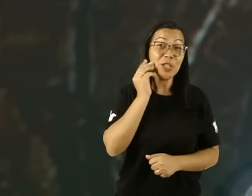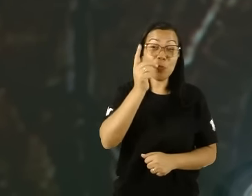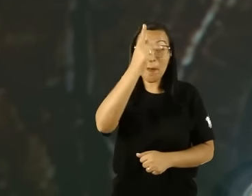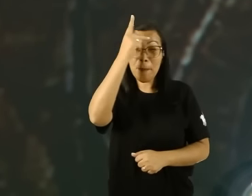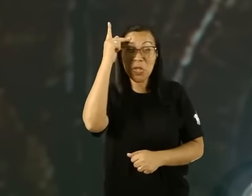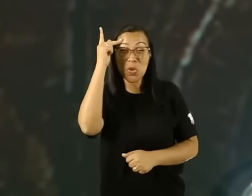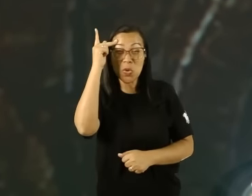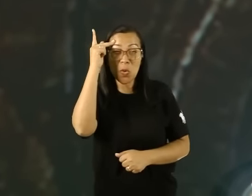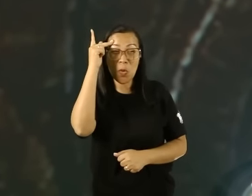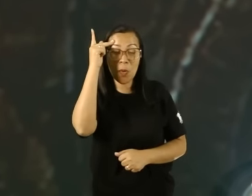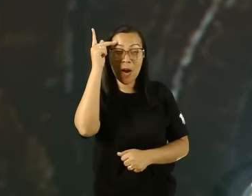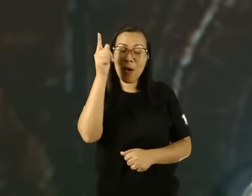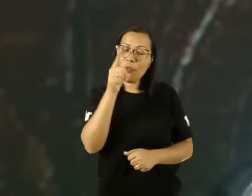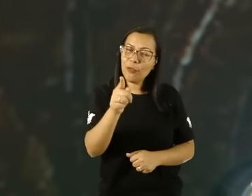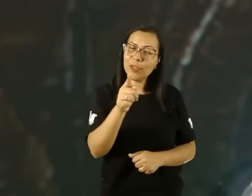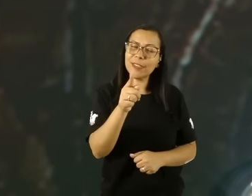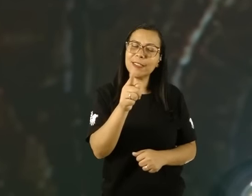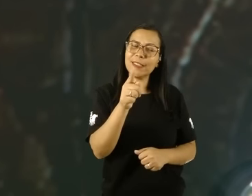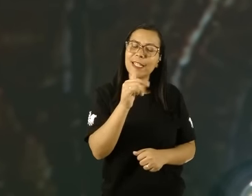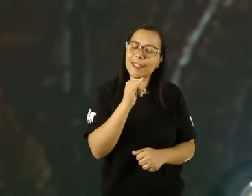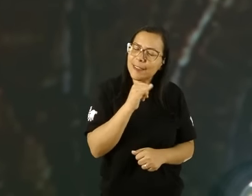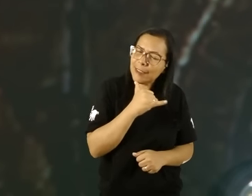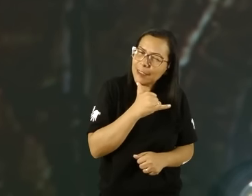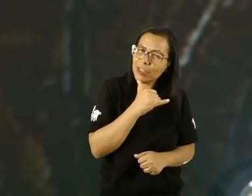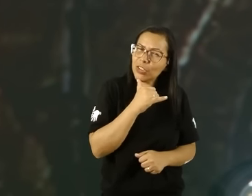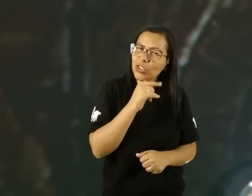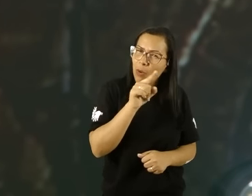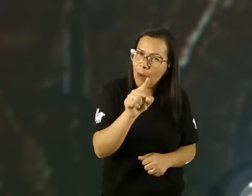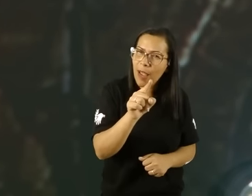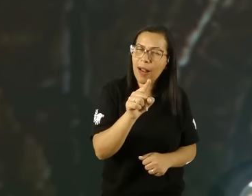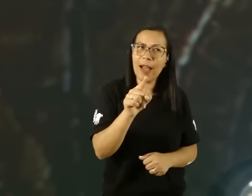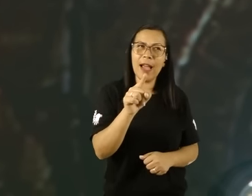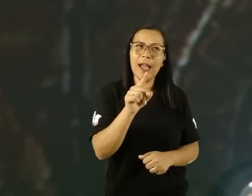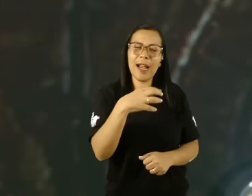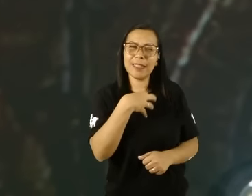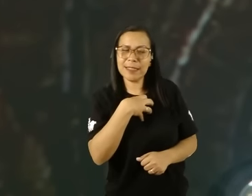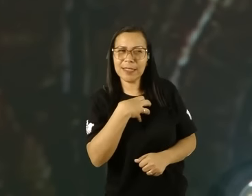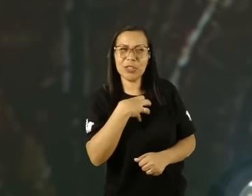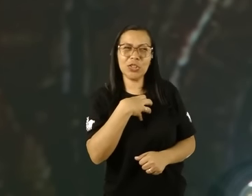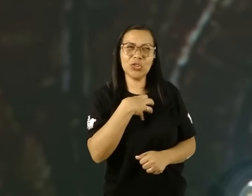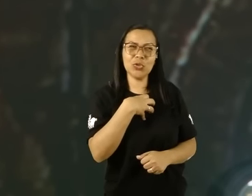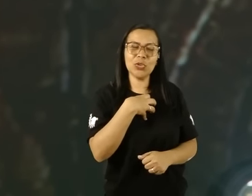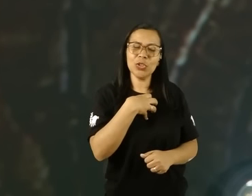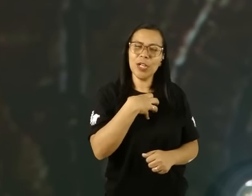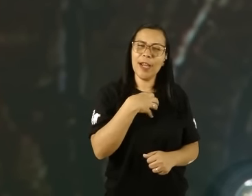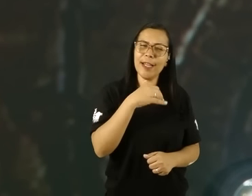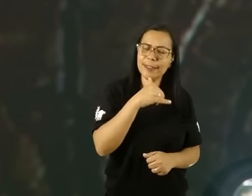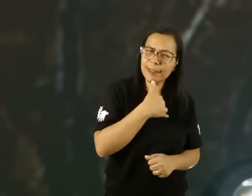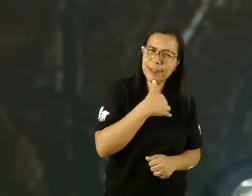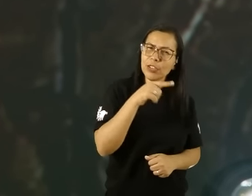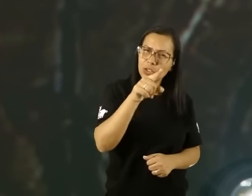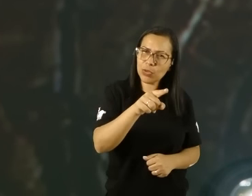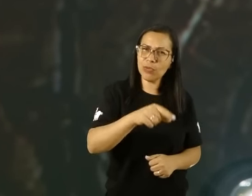Quando você tem que olhar no olho de alguém que você pisou na bola, e você sabe que pisou na bola. Principalmente pessoas boas, gente que foi honesta